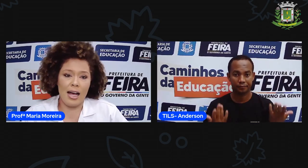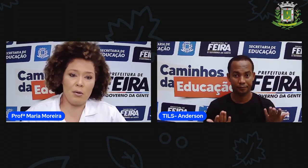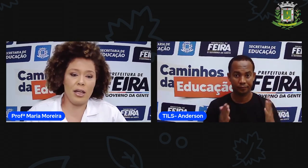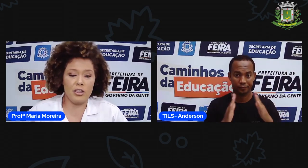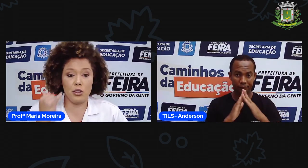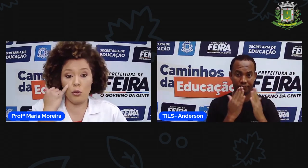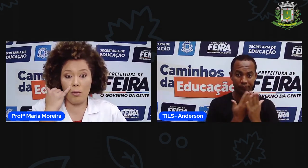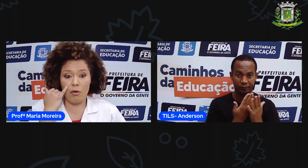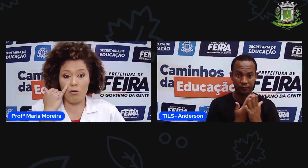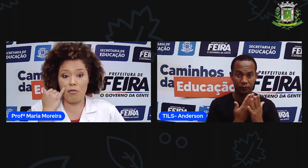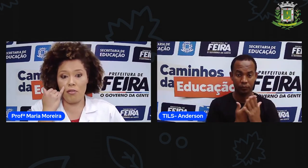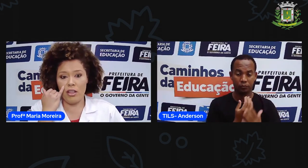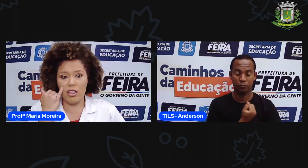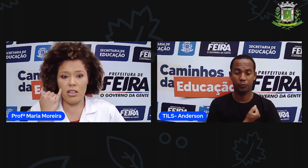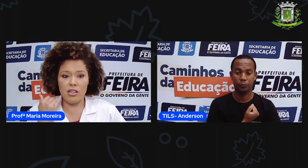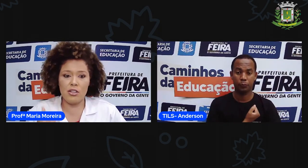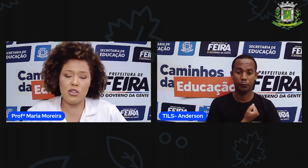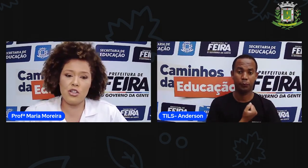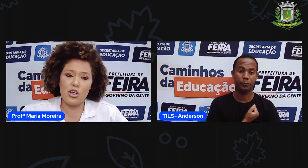Nossa aula de número